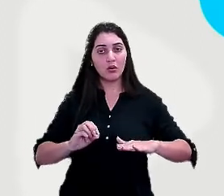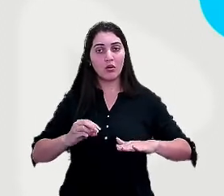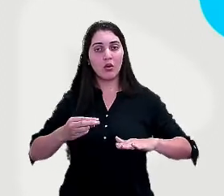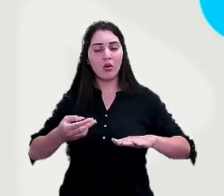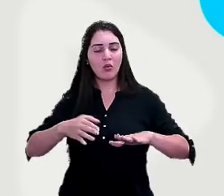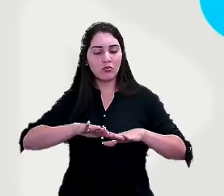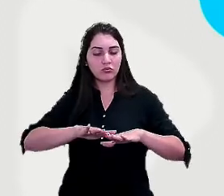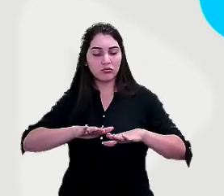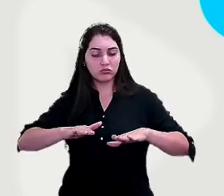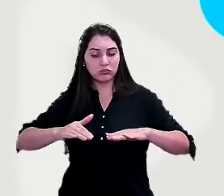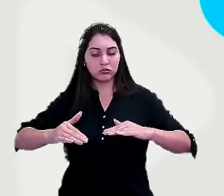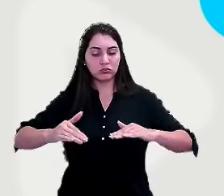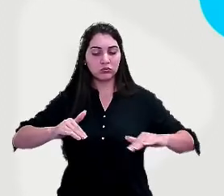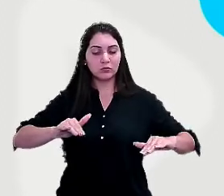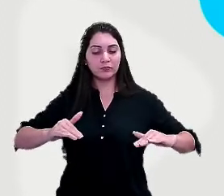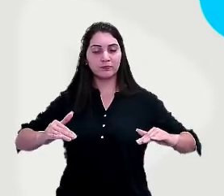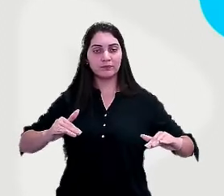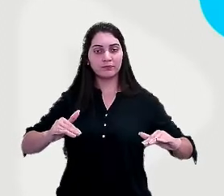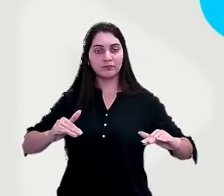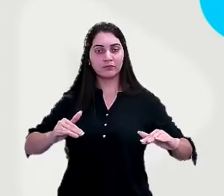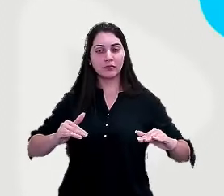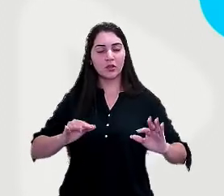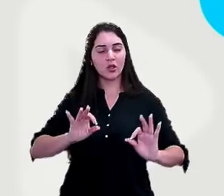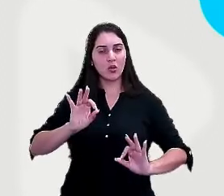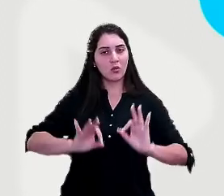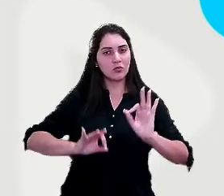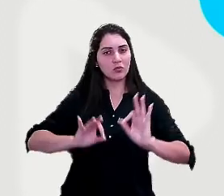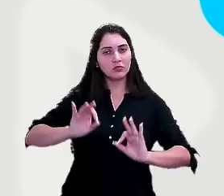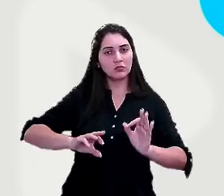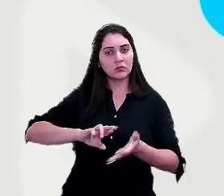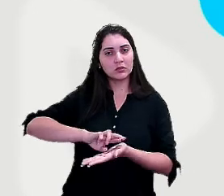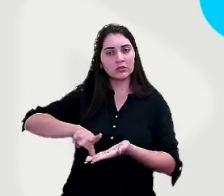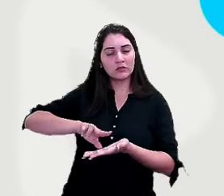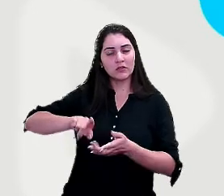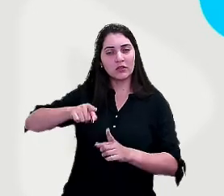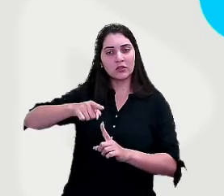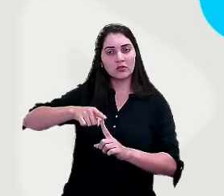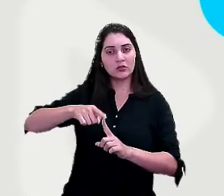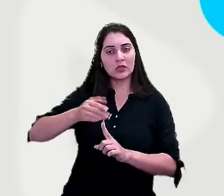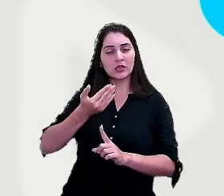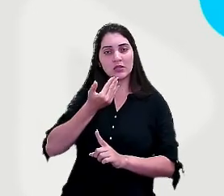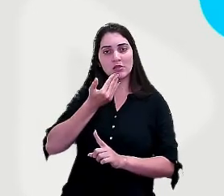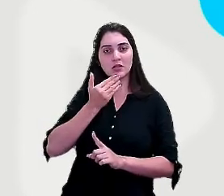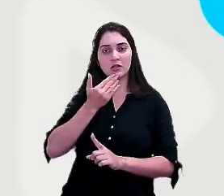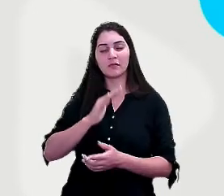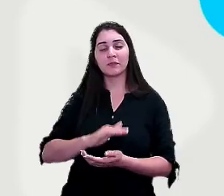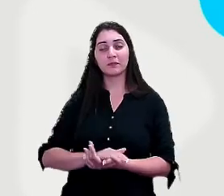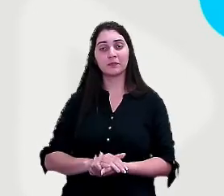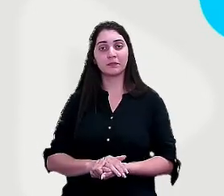deslocam paralelamente, né? Formando diversos tipos de falhas. Então elas estão